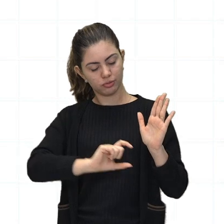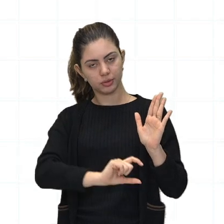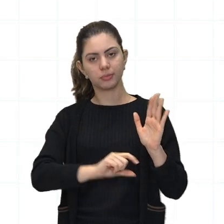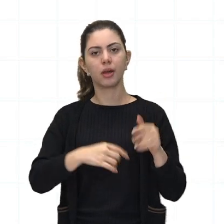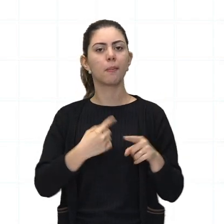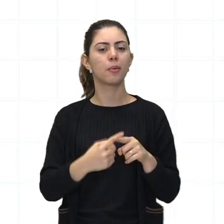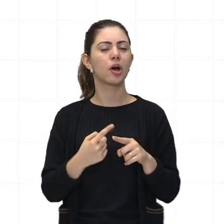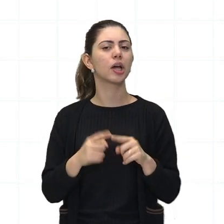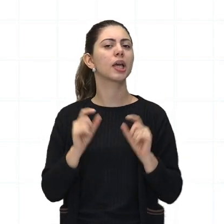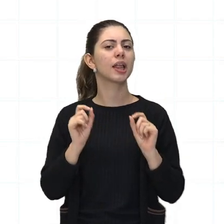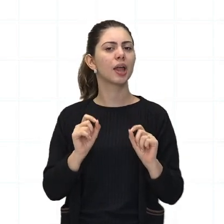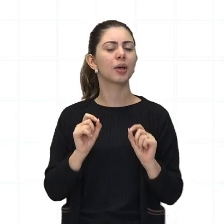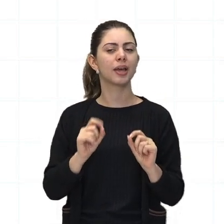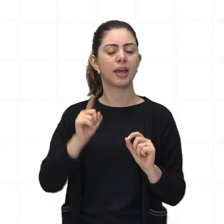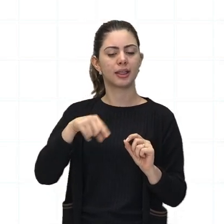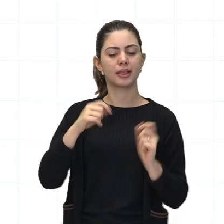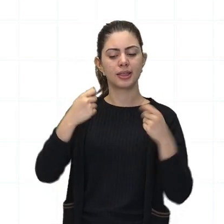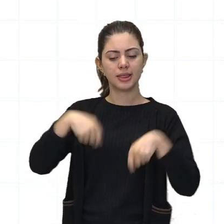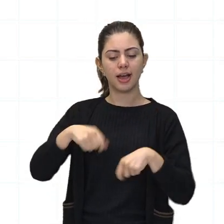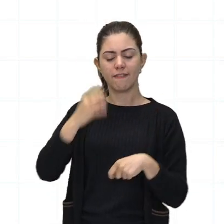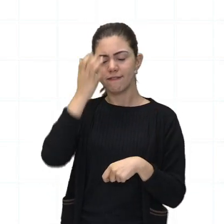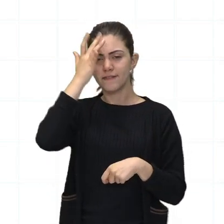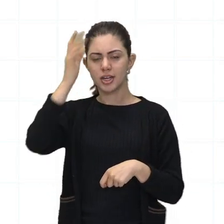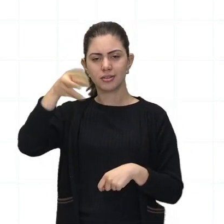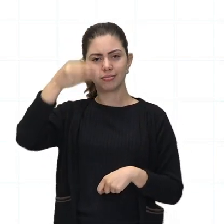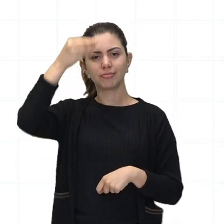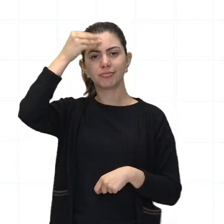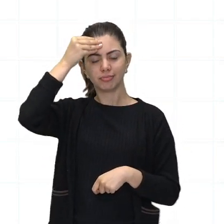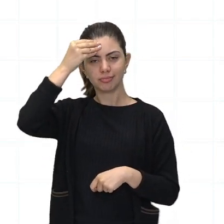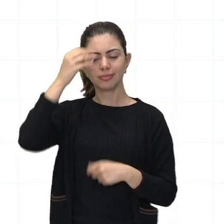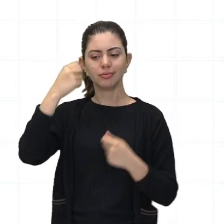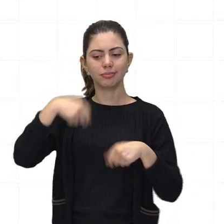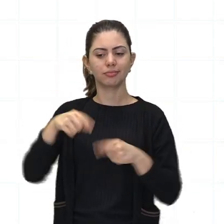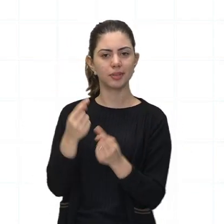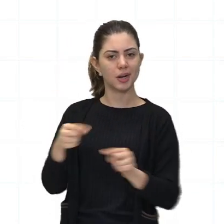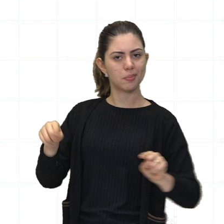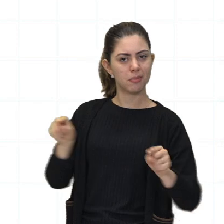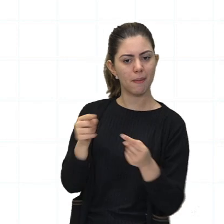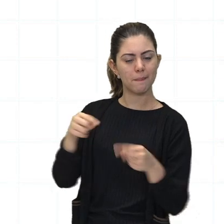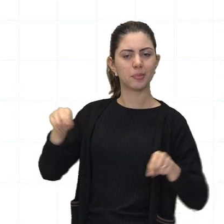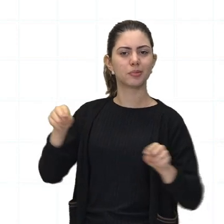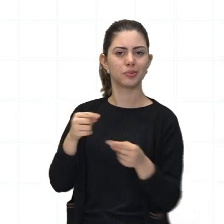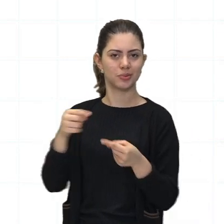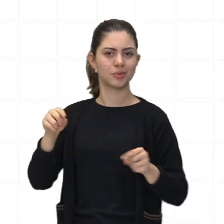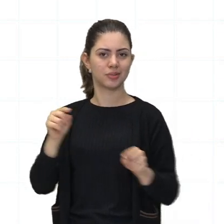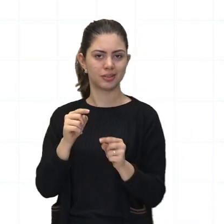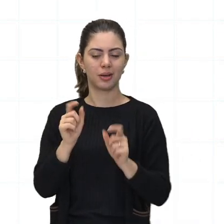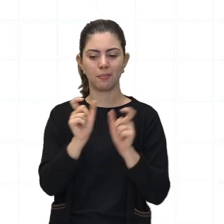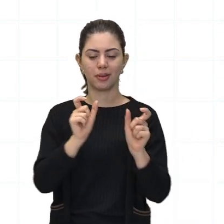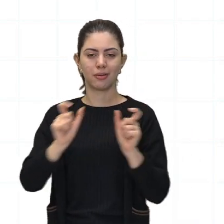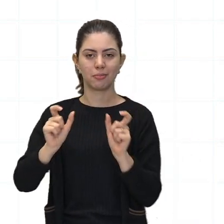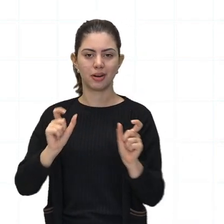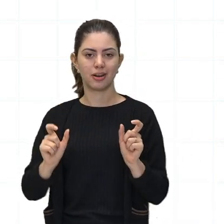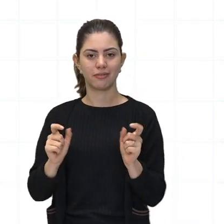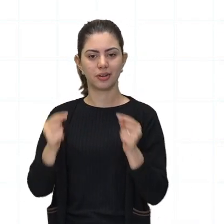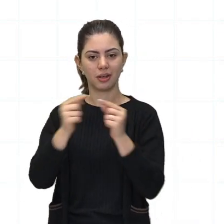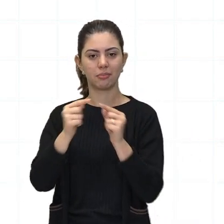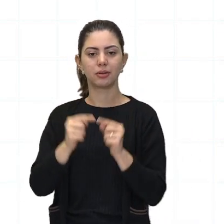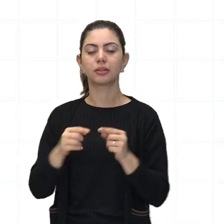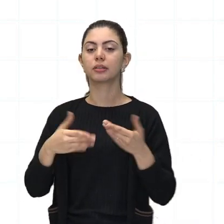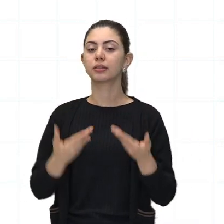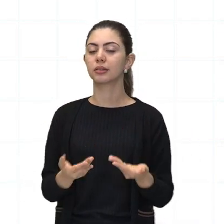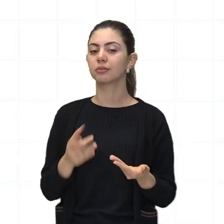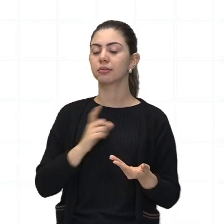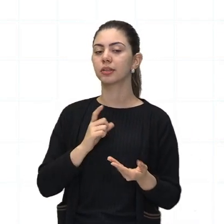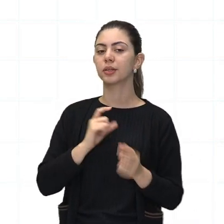ela possa ser decorada, que ela possa vir acompanhada de uma batida com as rimas. E aqui a gente também tem um paralelo muito